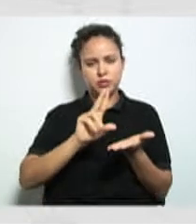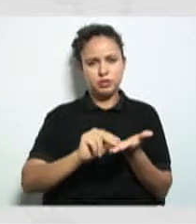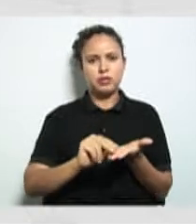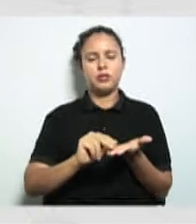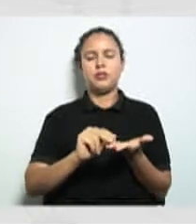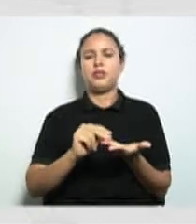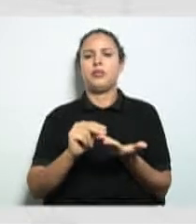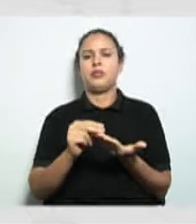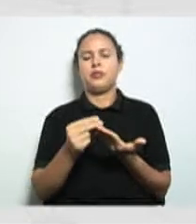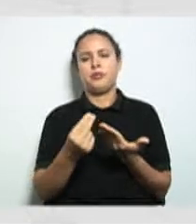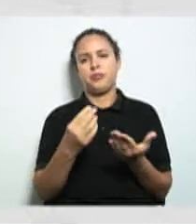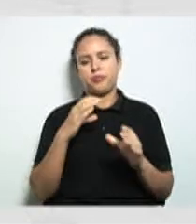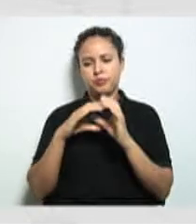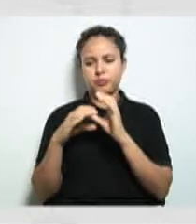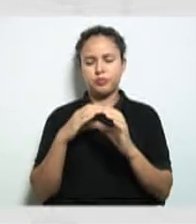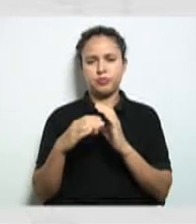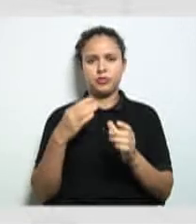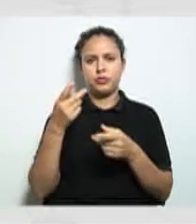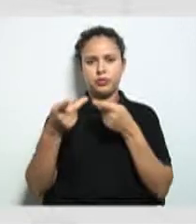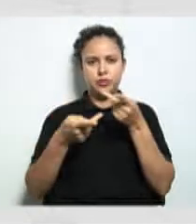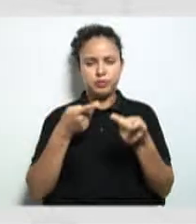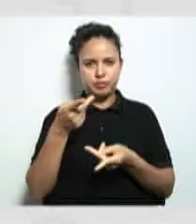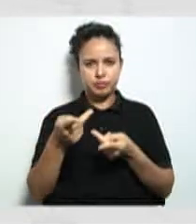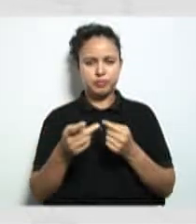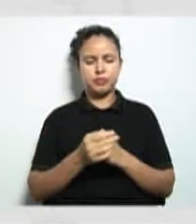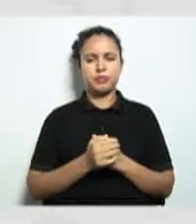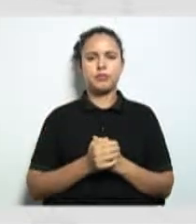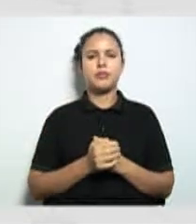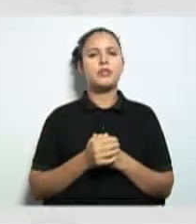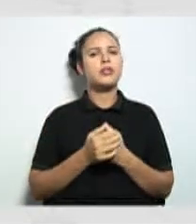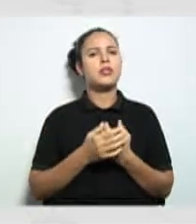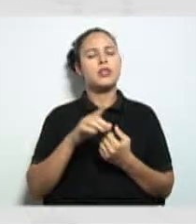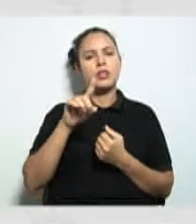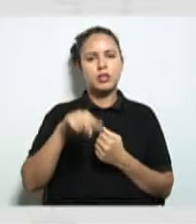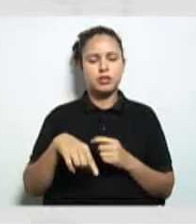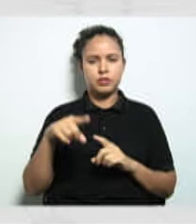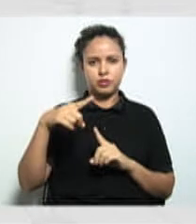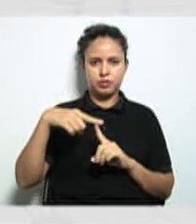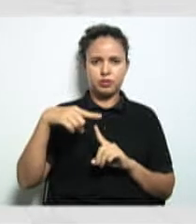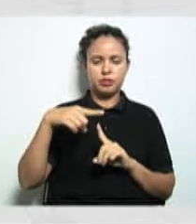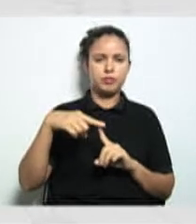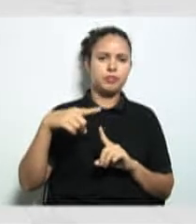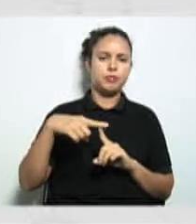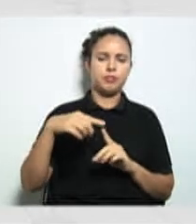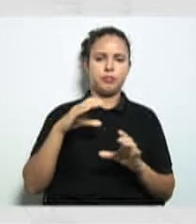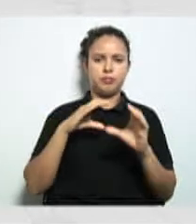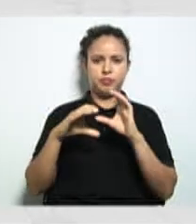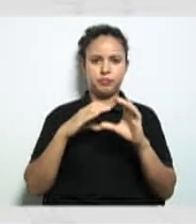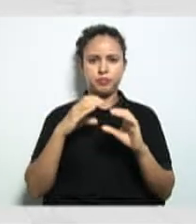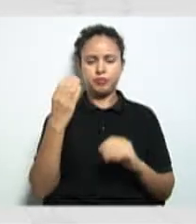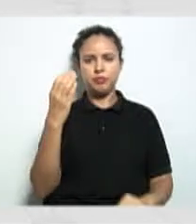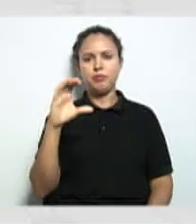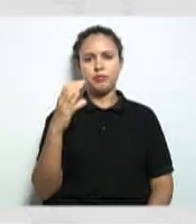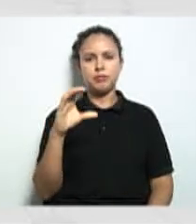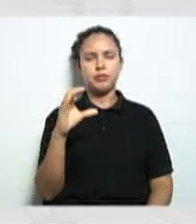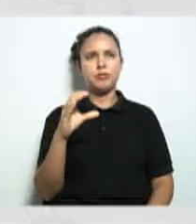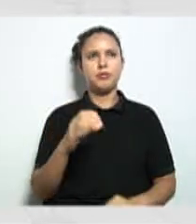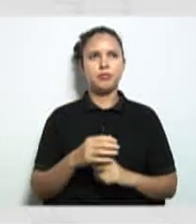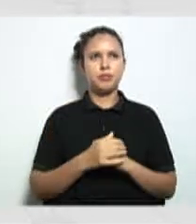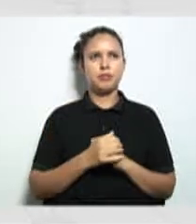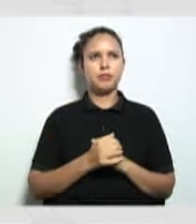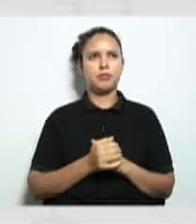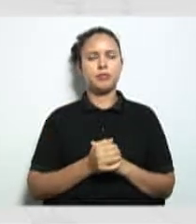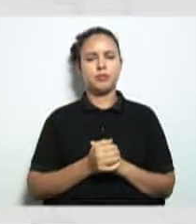a comunicação oral, né? Então, esses daí são tipos de comunicação científica. A